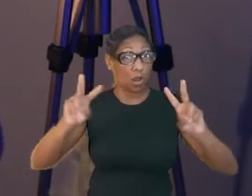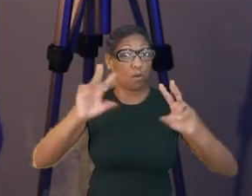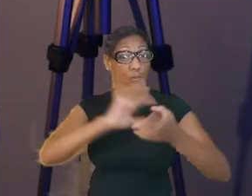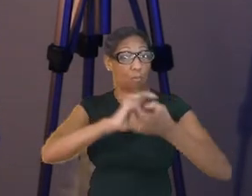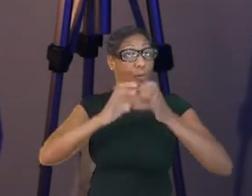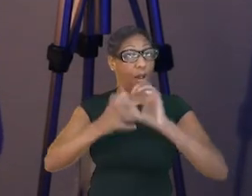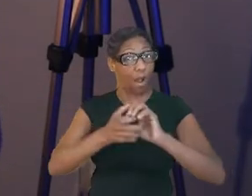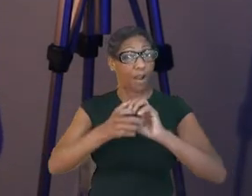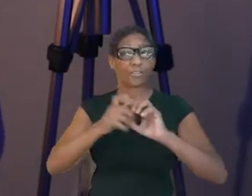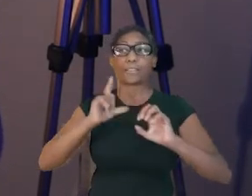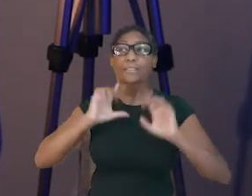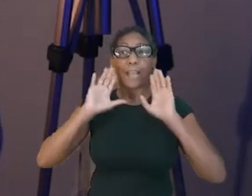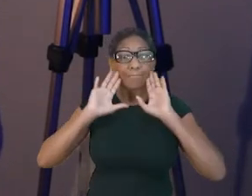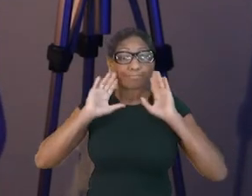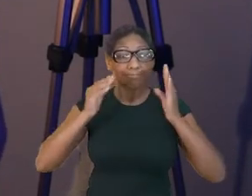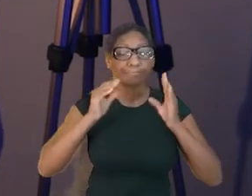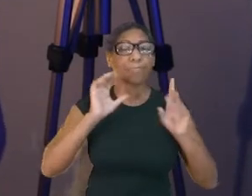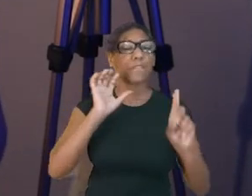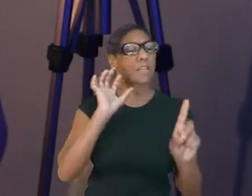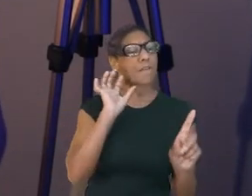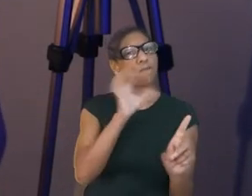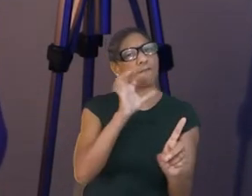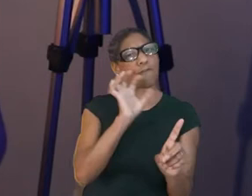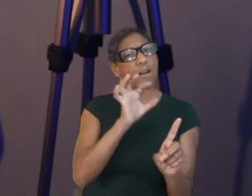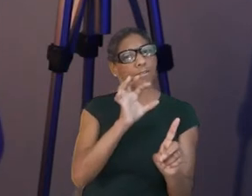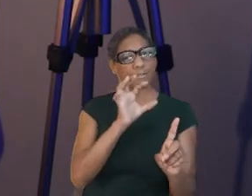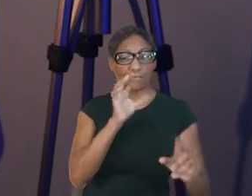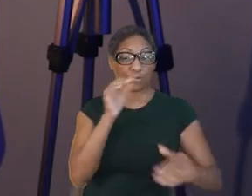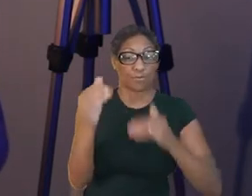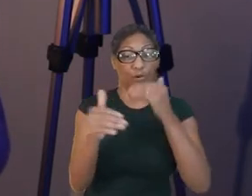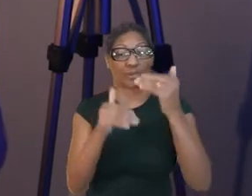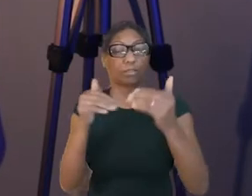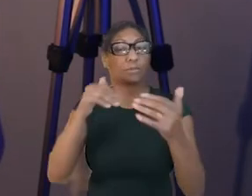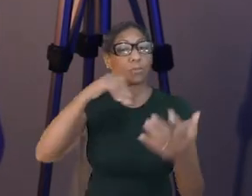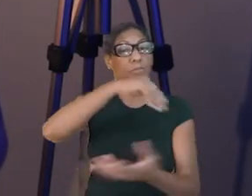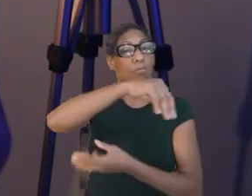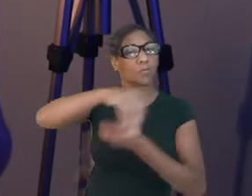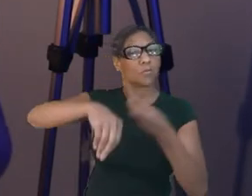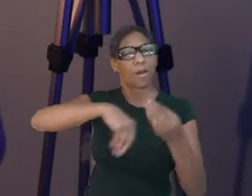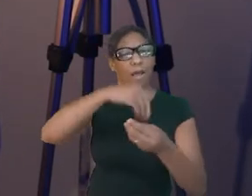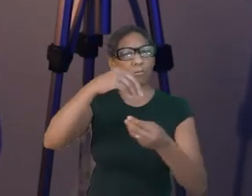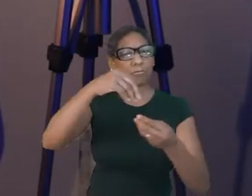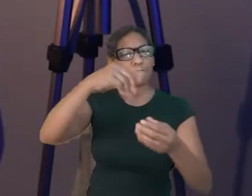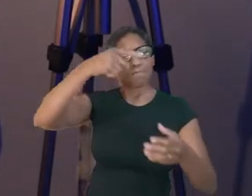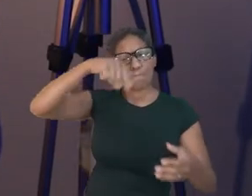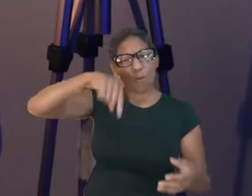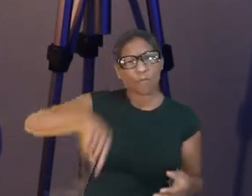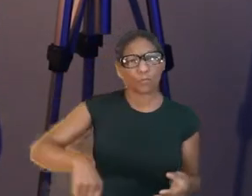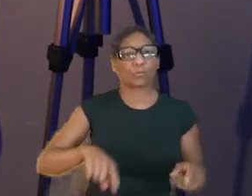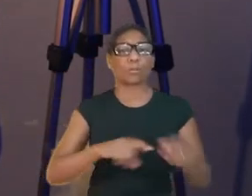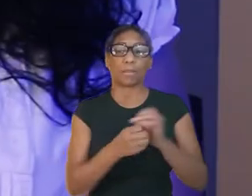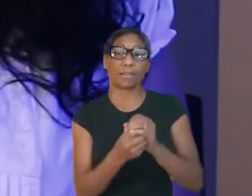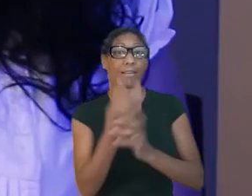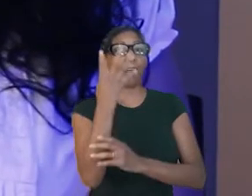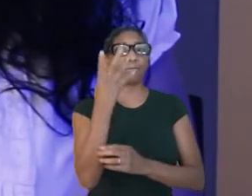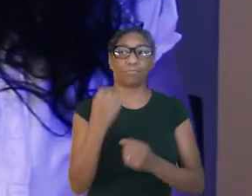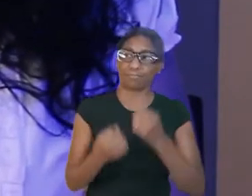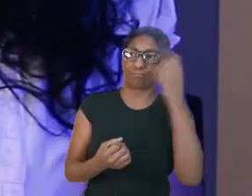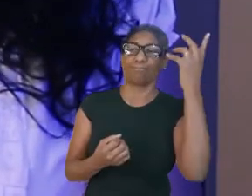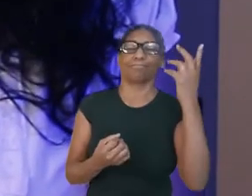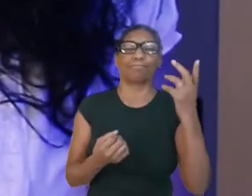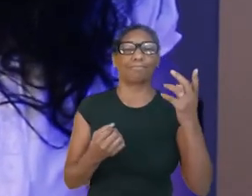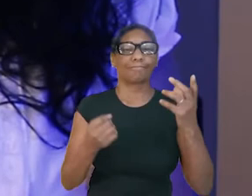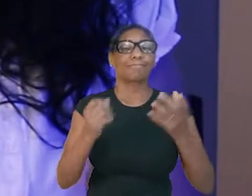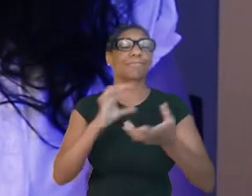seja diretamente influenciado por este processo híbrido, profundo e criativo das artes cênicas. Ao longo da